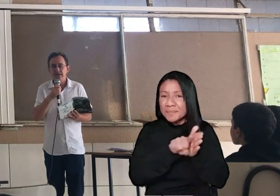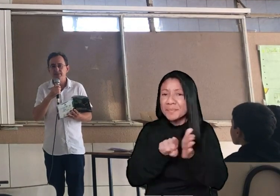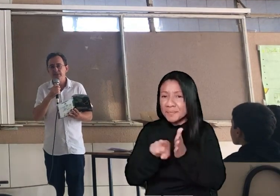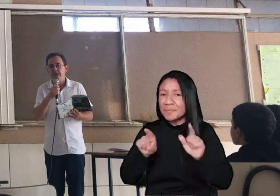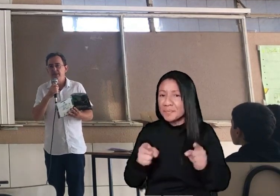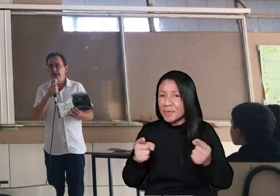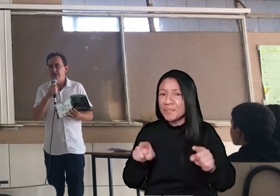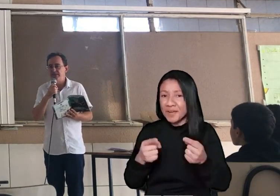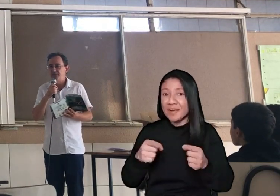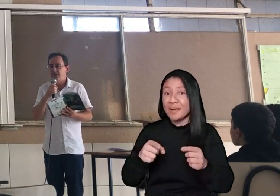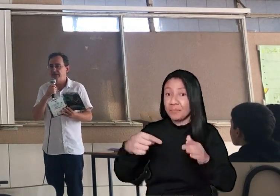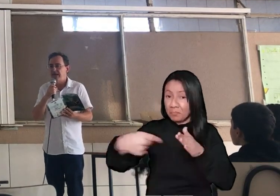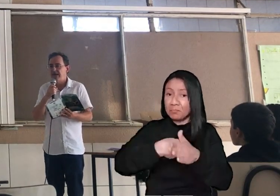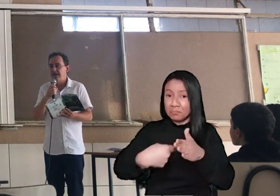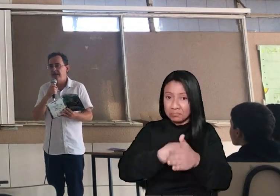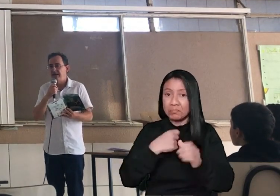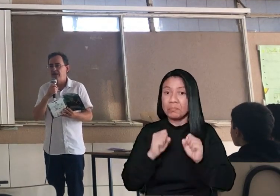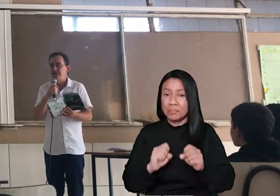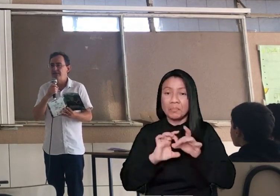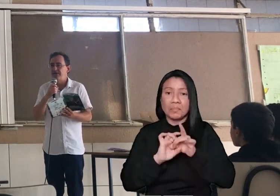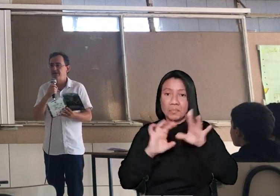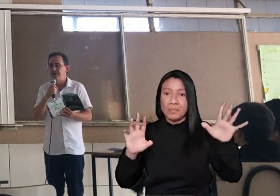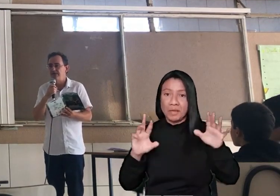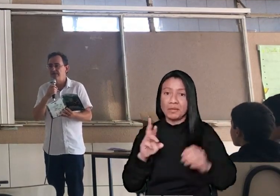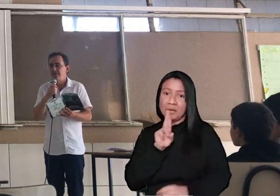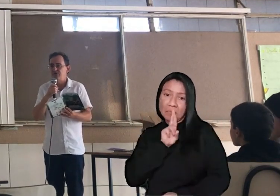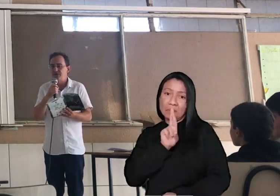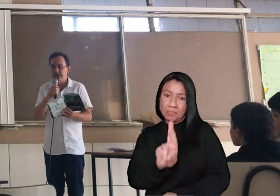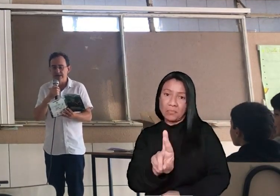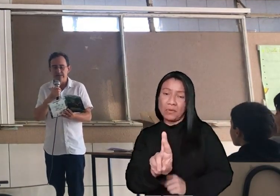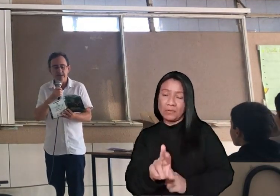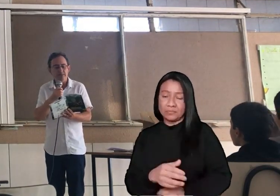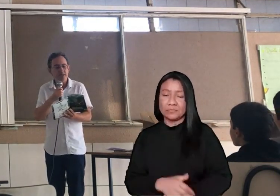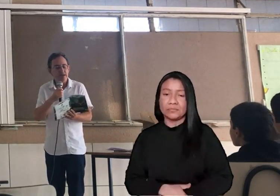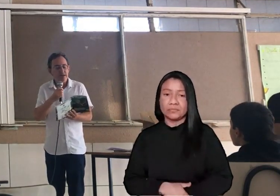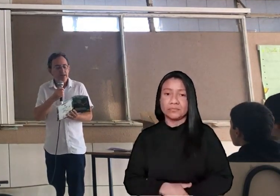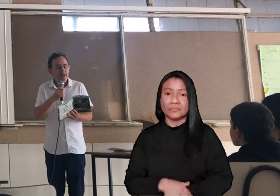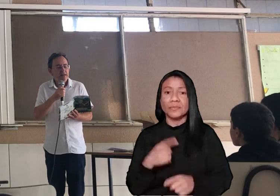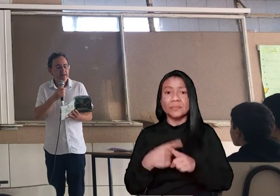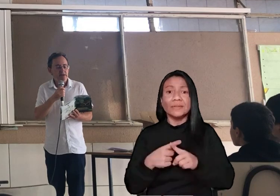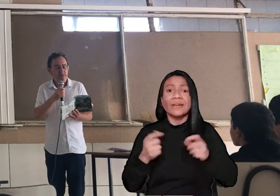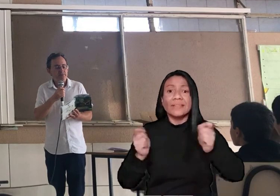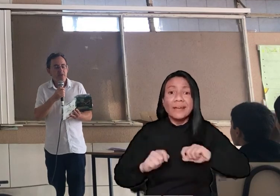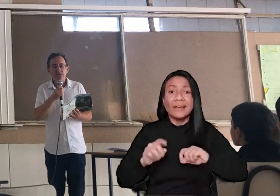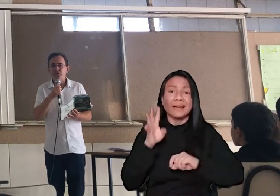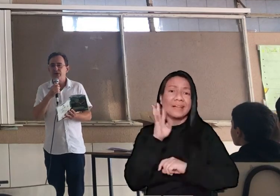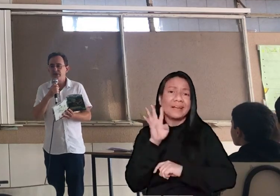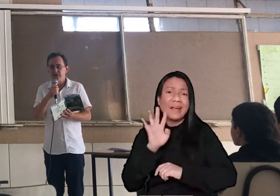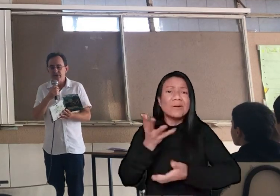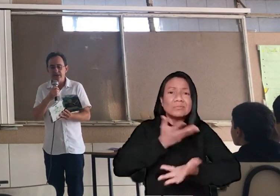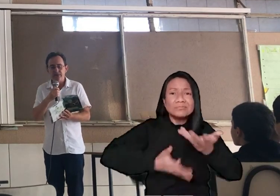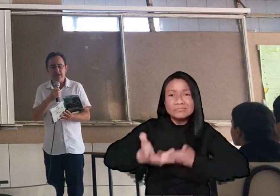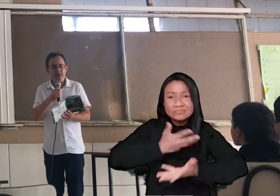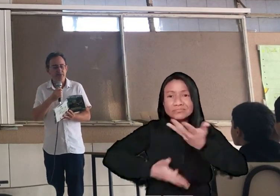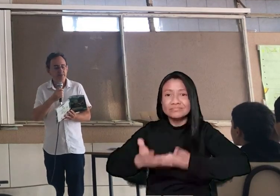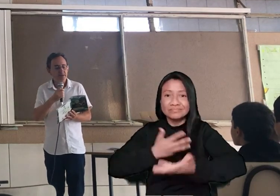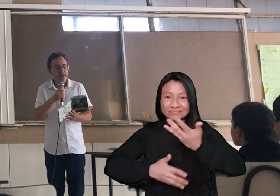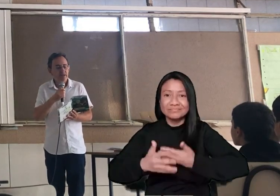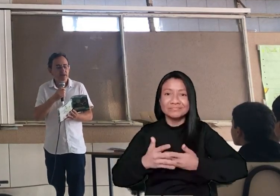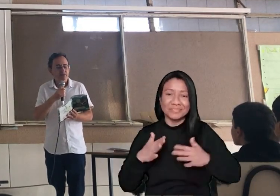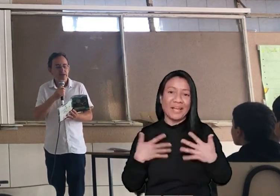talvez para vocês, para ficar legal, assim, para não descontrair. Né? Então, histórico do Frei